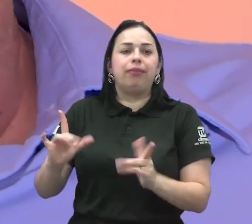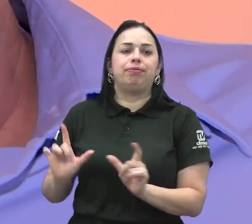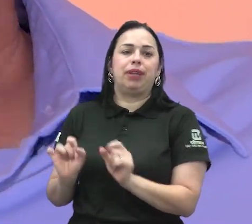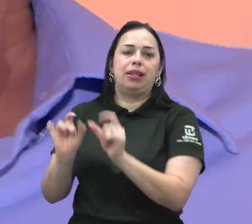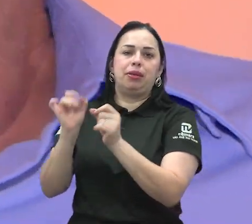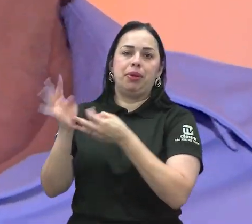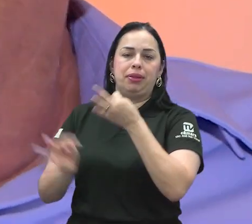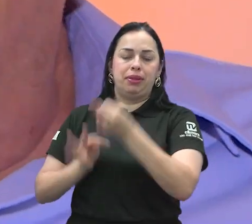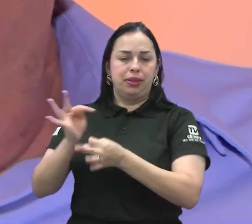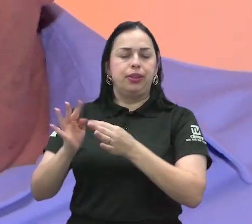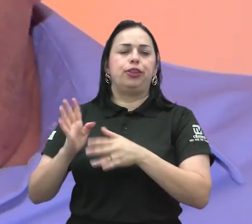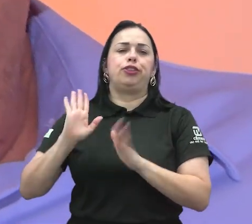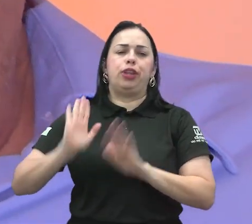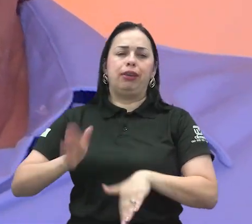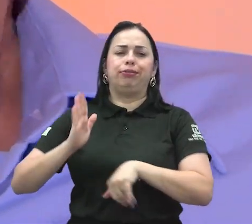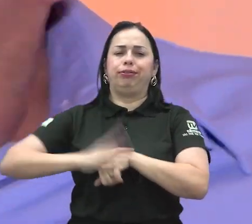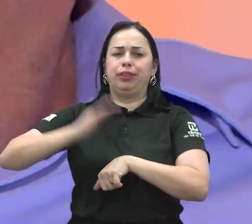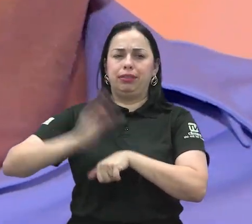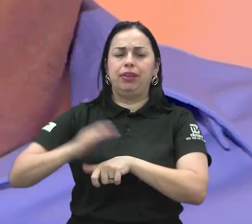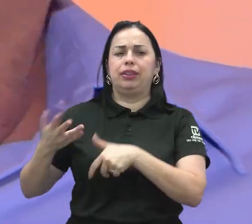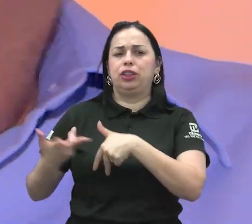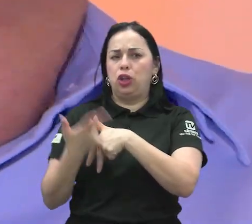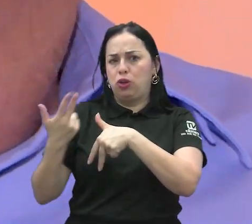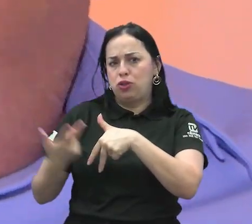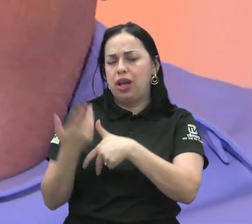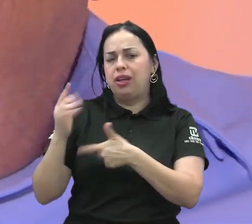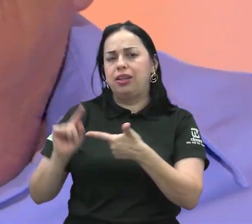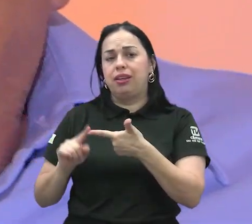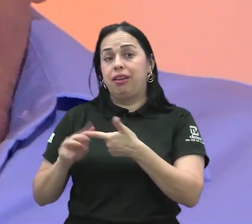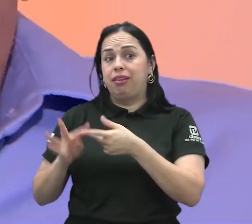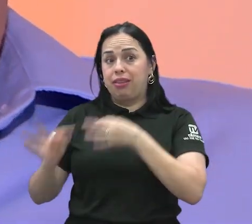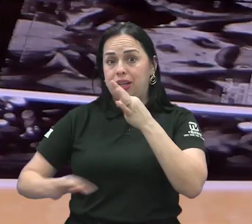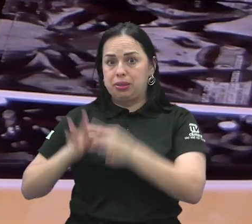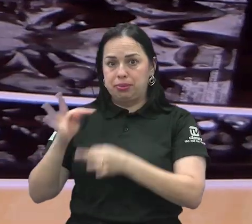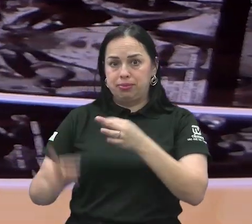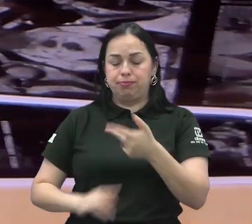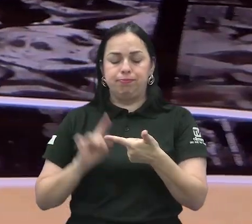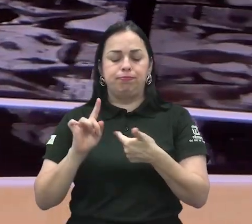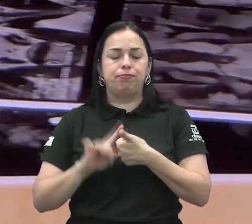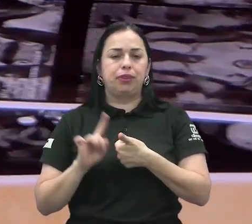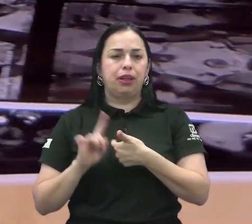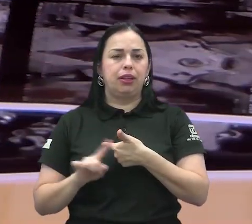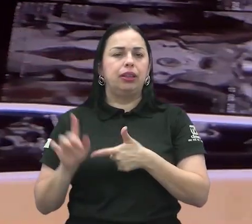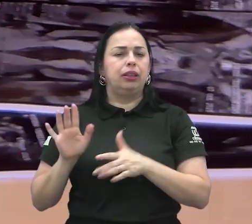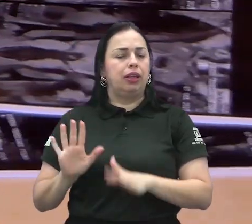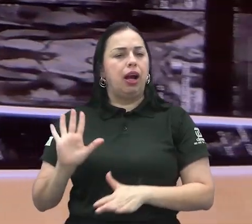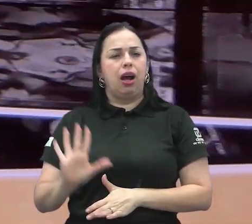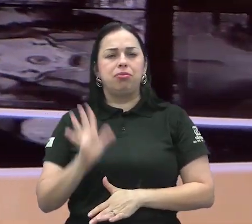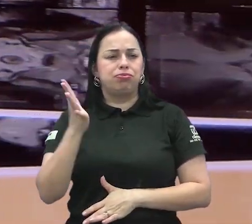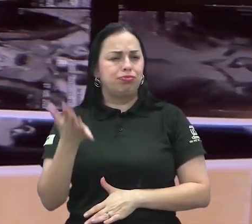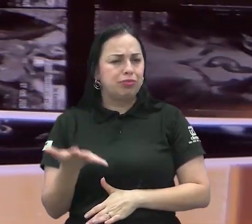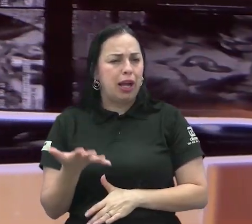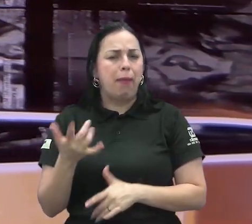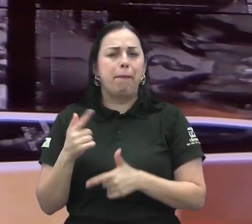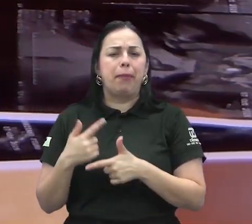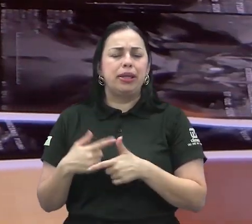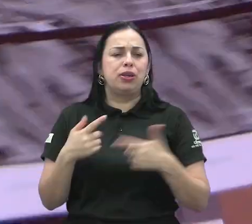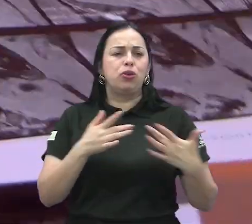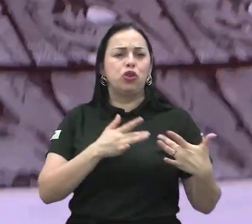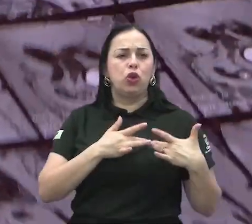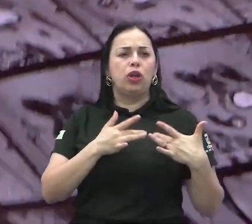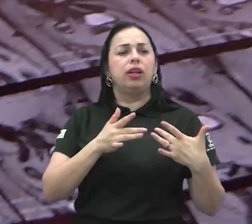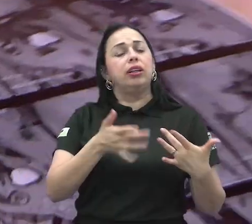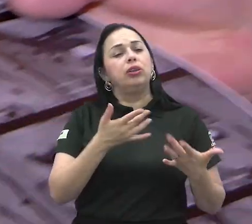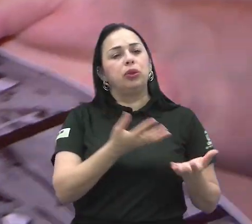lá para cá, precisou realizar várias cirurgias e tratamentos. Em uma das cirurgias, enfrentou alguns imprevistos